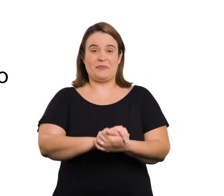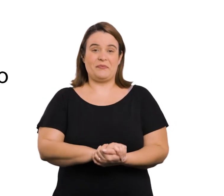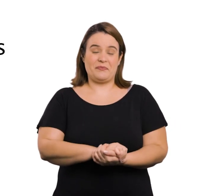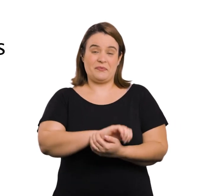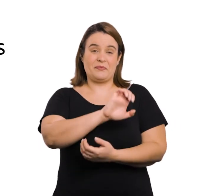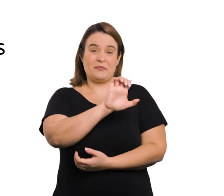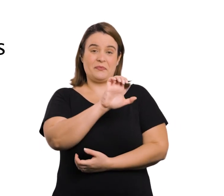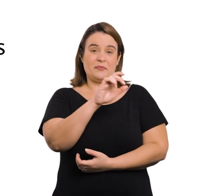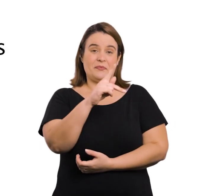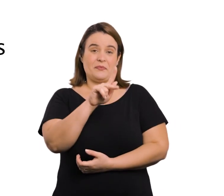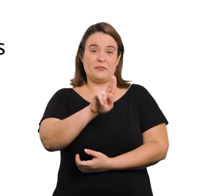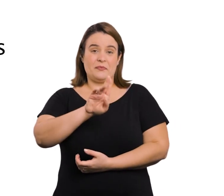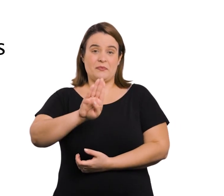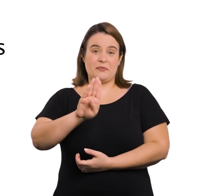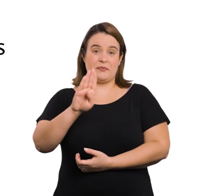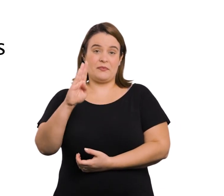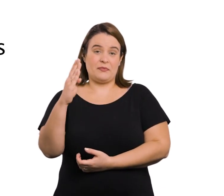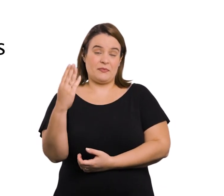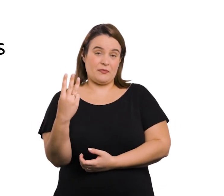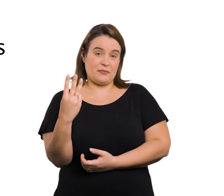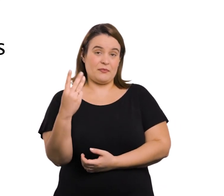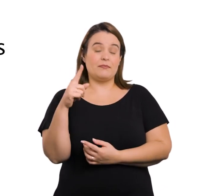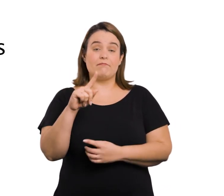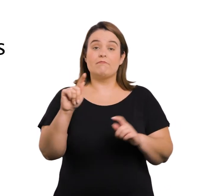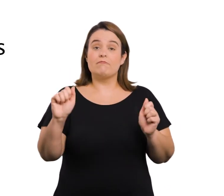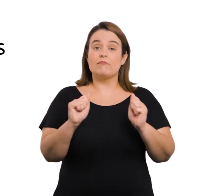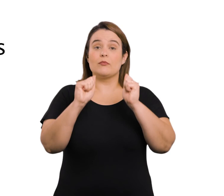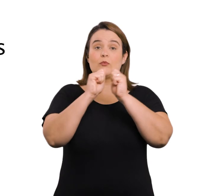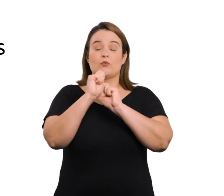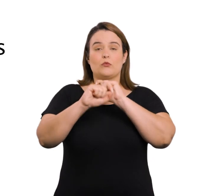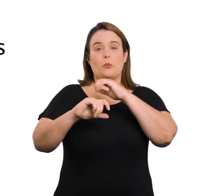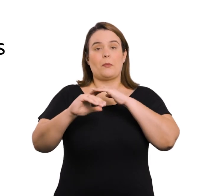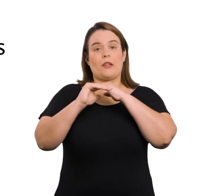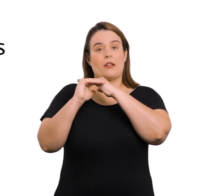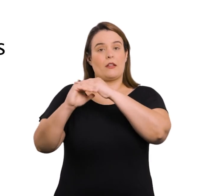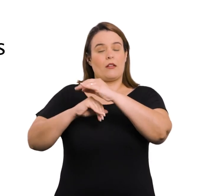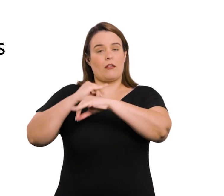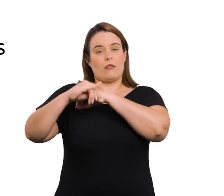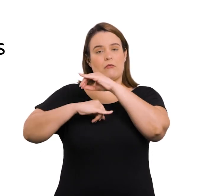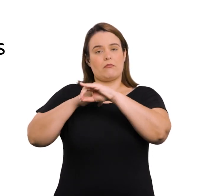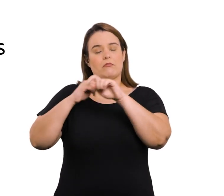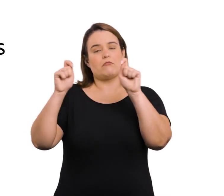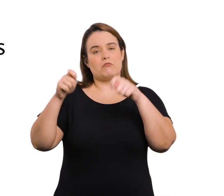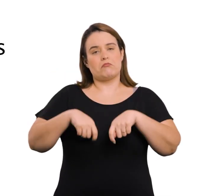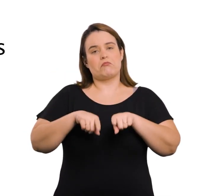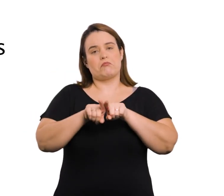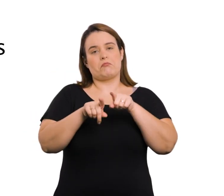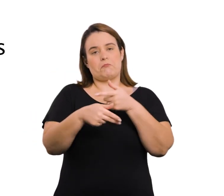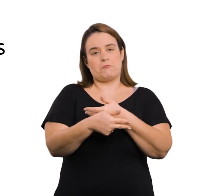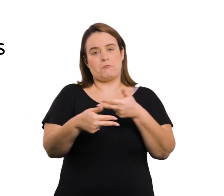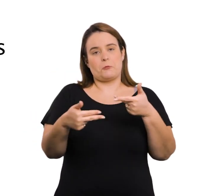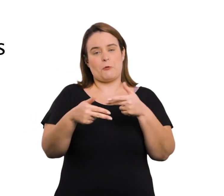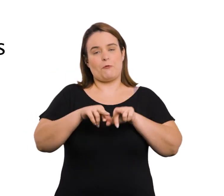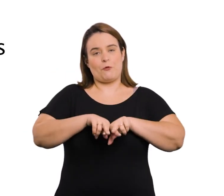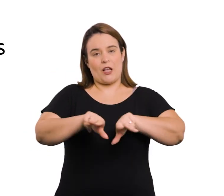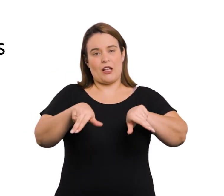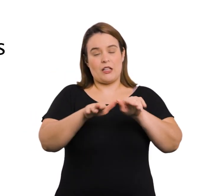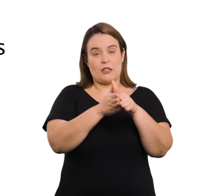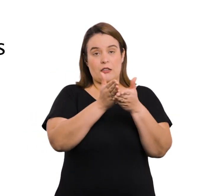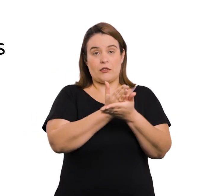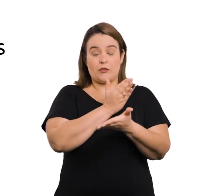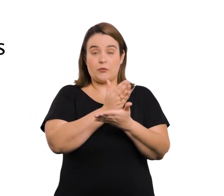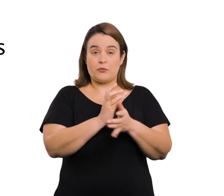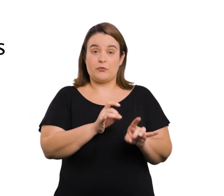digitais. O EPUB 3 é a versão que incorpora os padrões web e uma série de recursos que permite que os